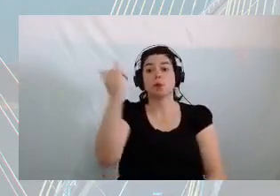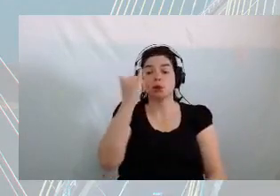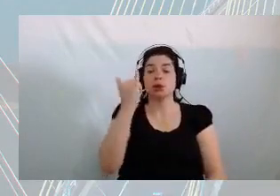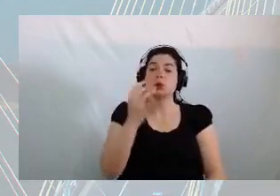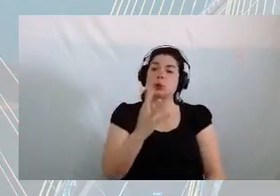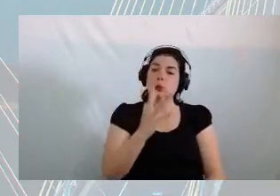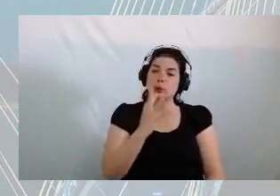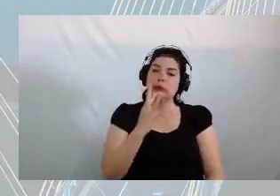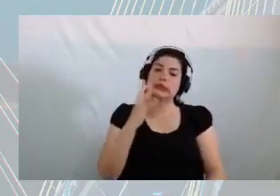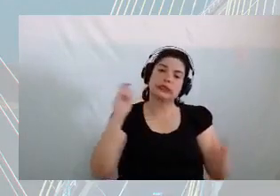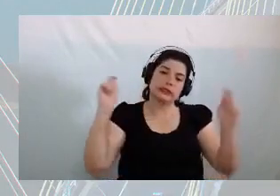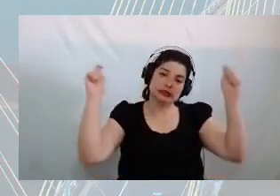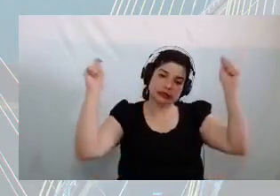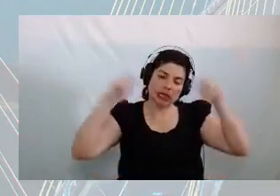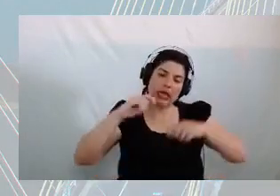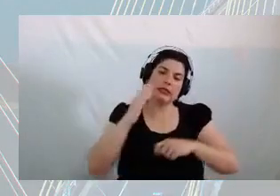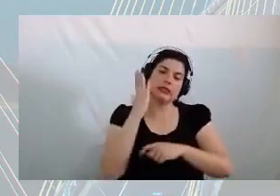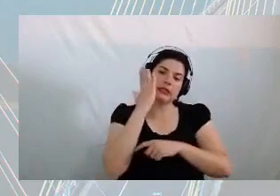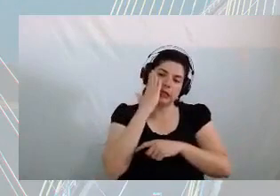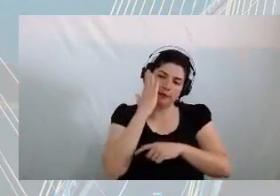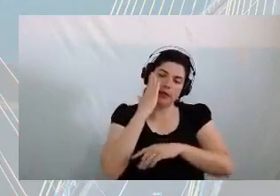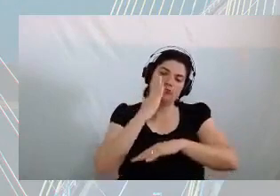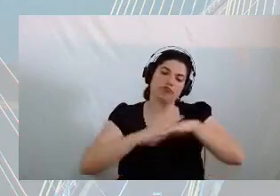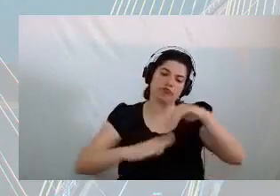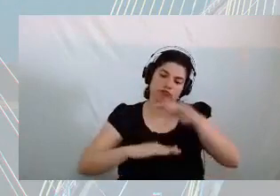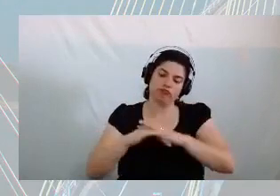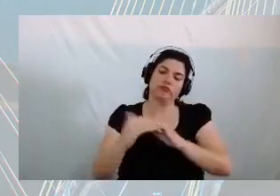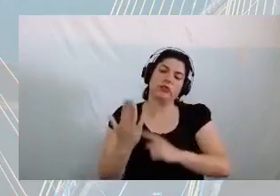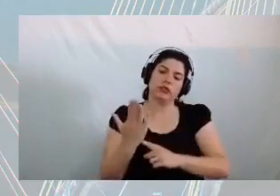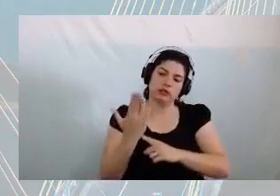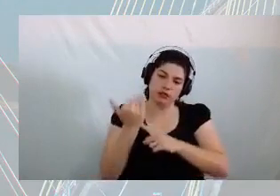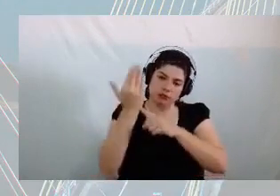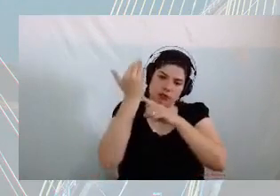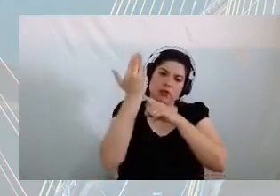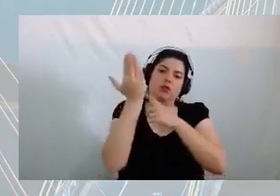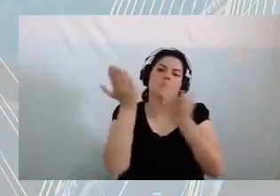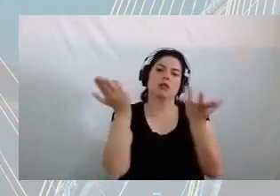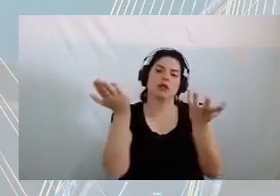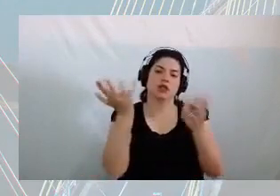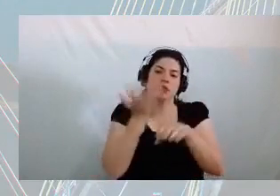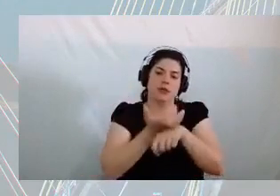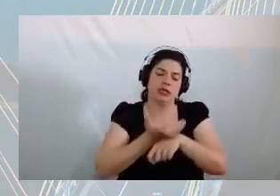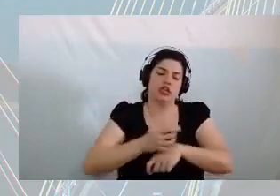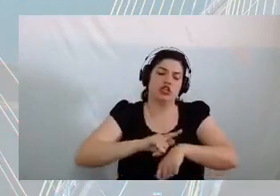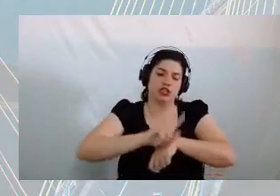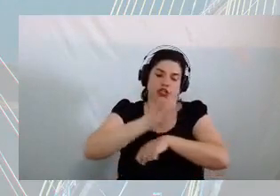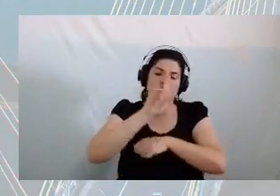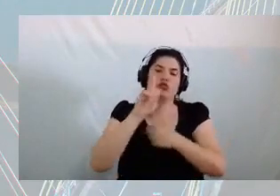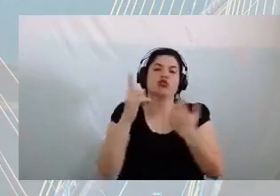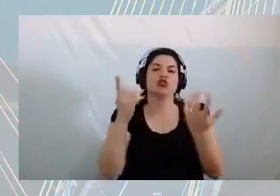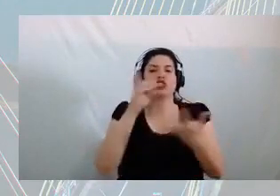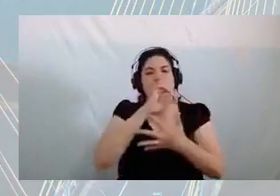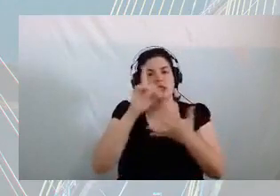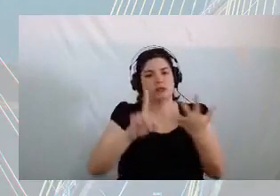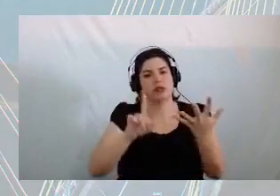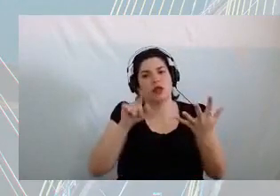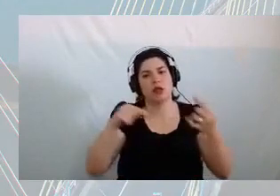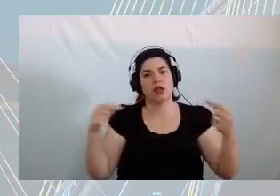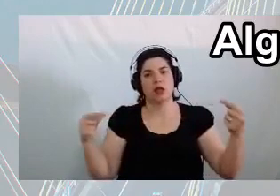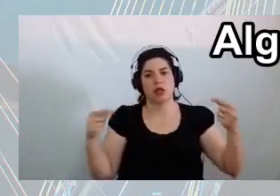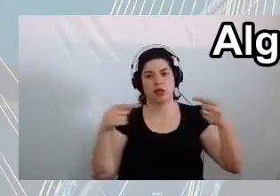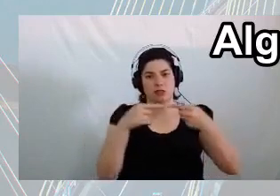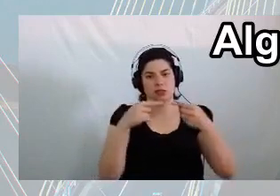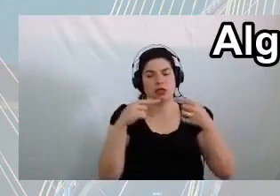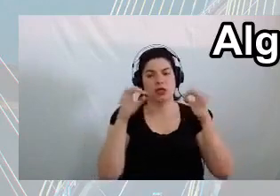a capacidade de dominar tecnologias, disciplinas de gestão de dados. Então, é isso aqui o que a gente está falando realmente de uma